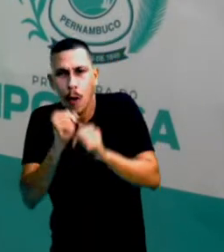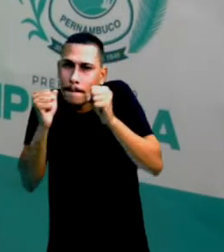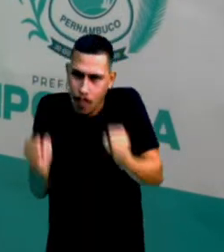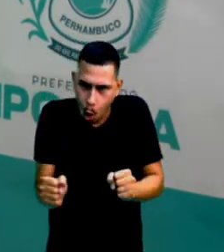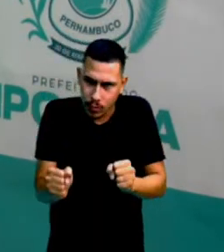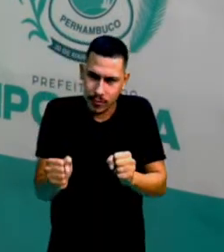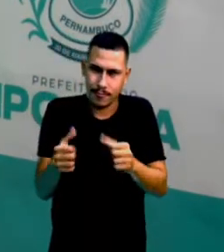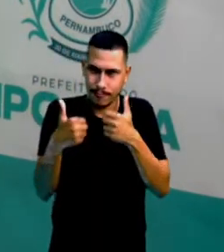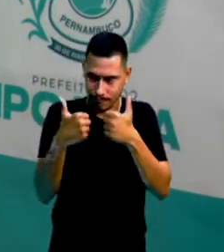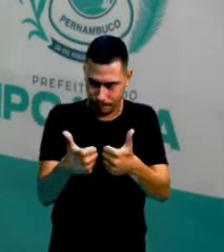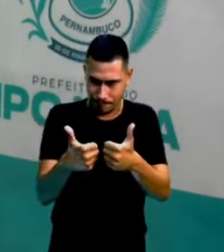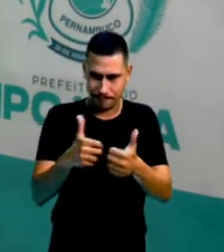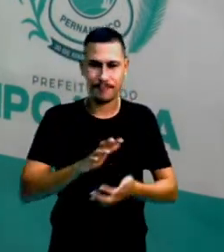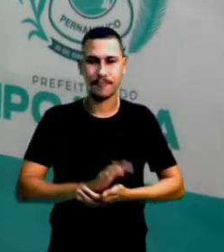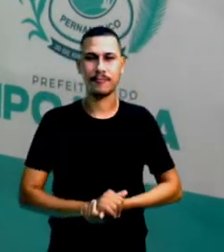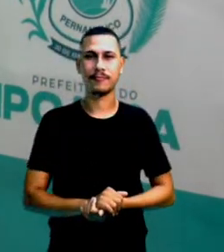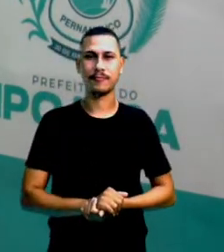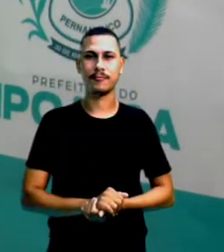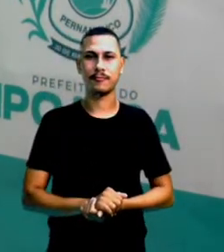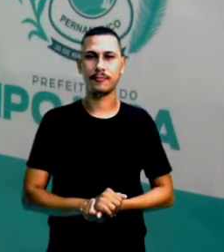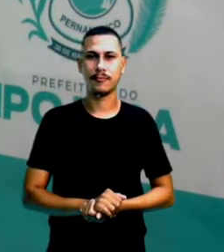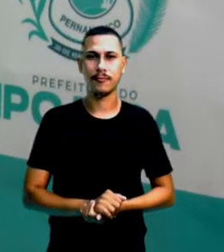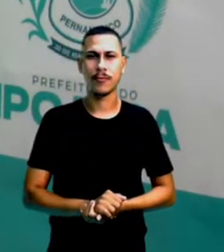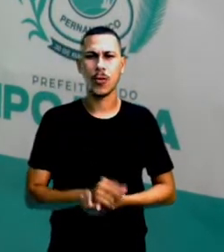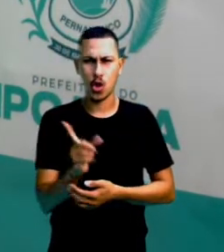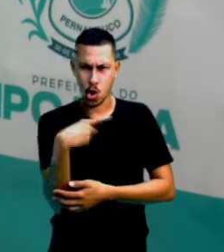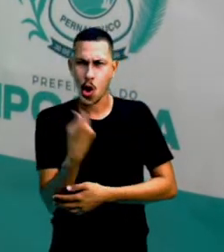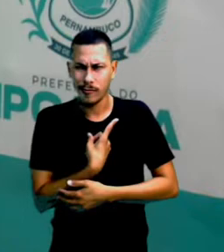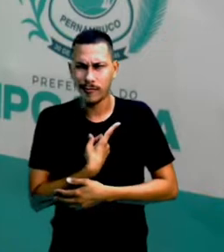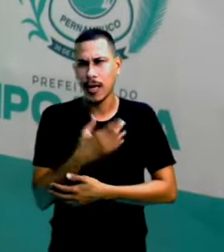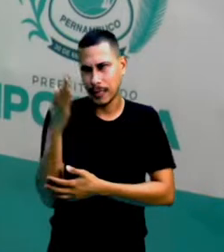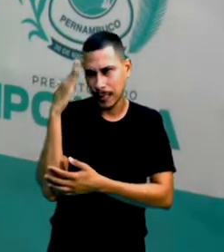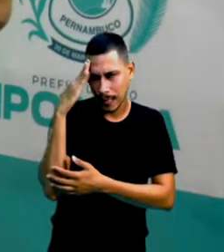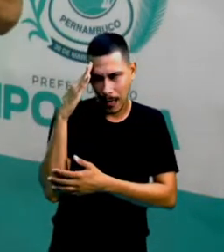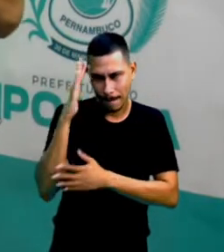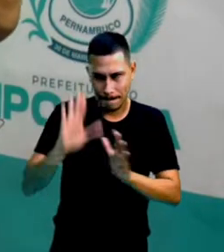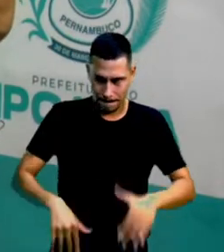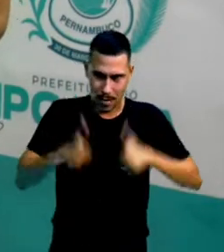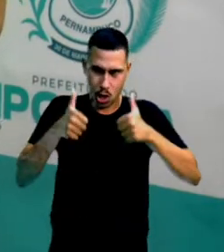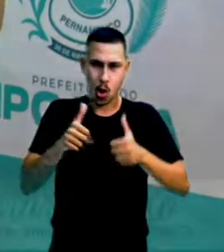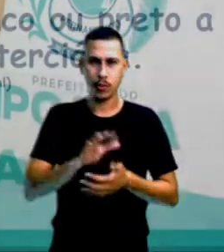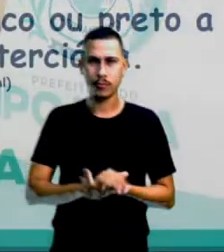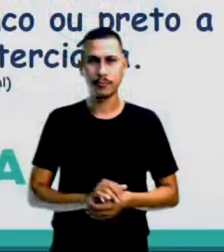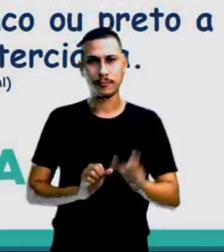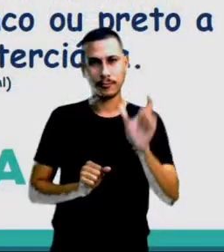imagens. Beleza? Então, isso. Mas vamos ver um conceito, né? Vamos lá?